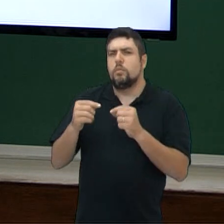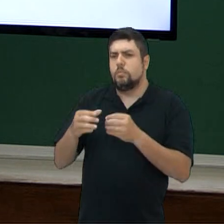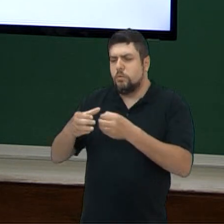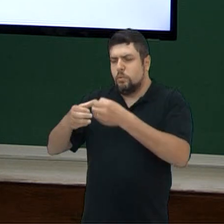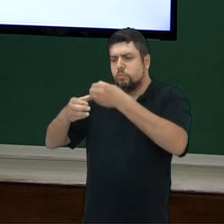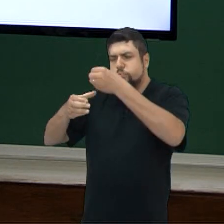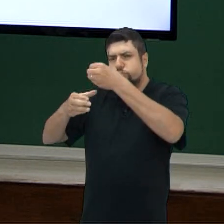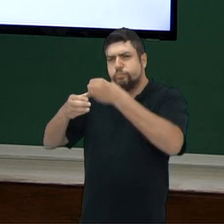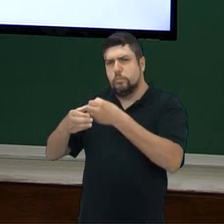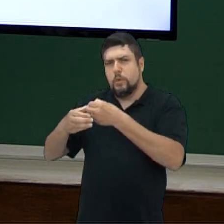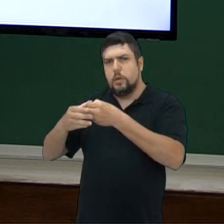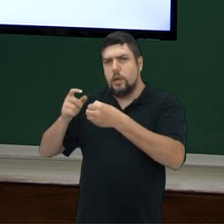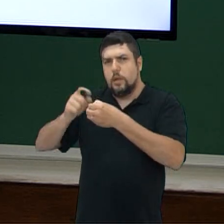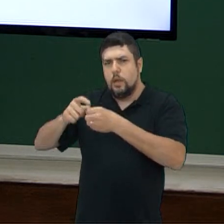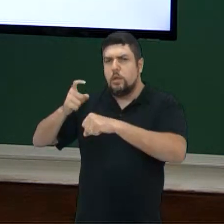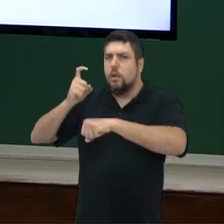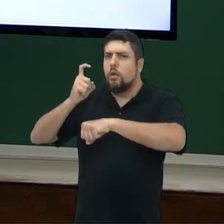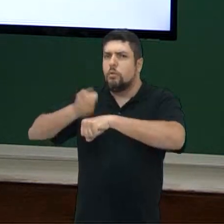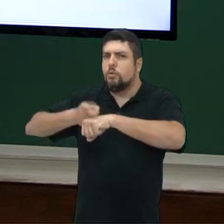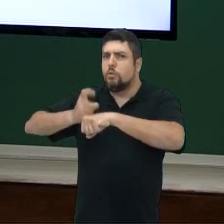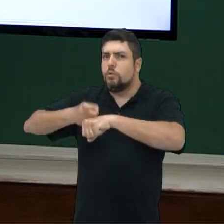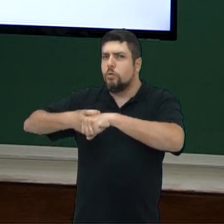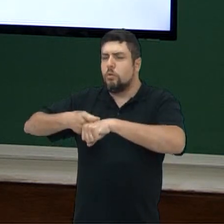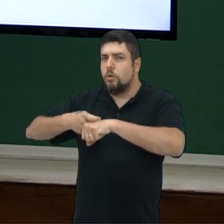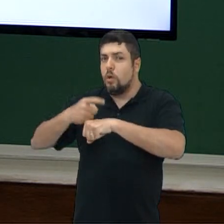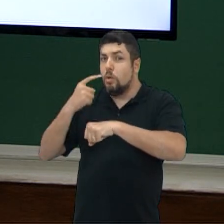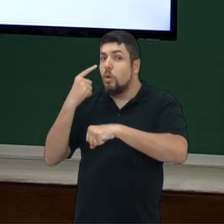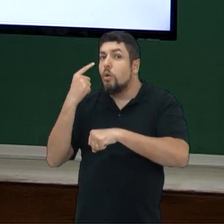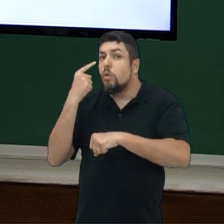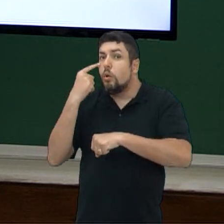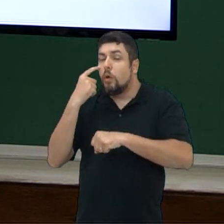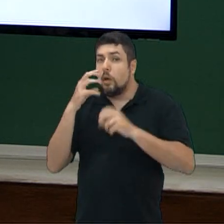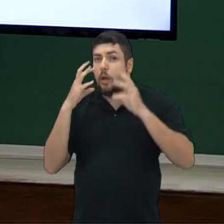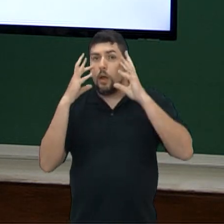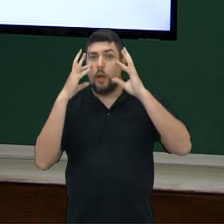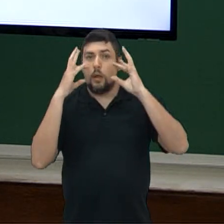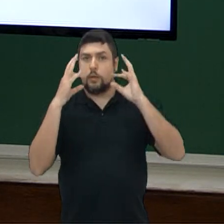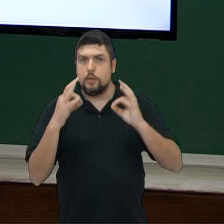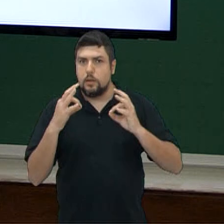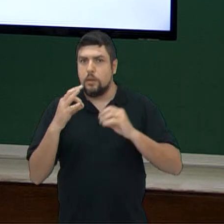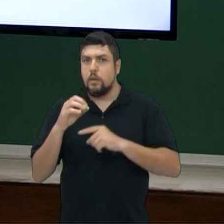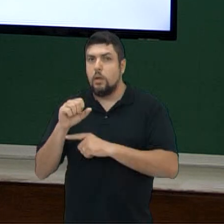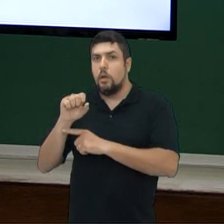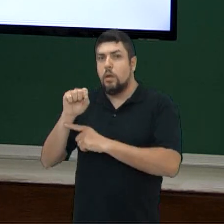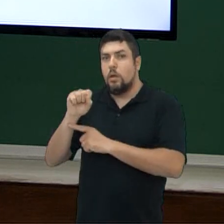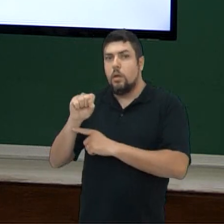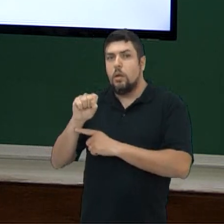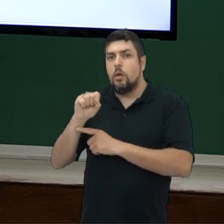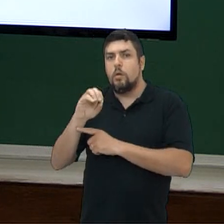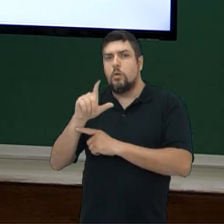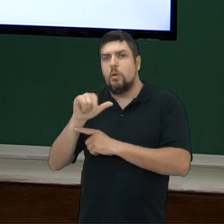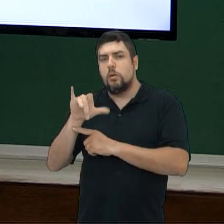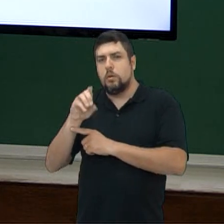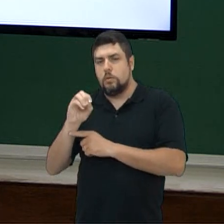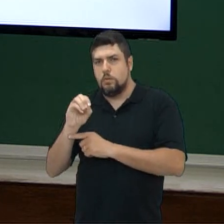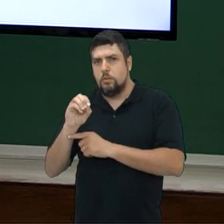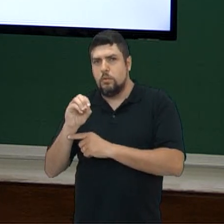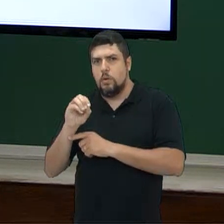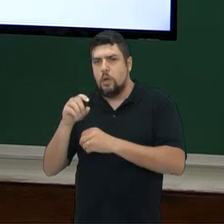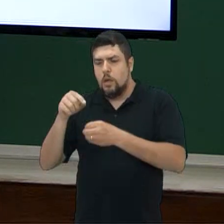sólido? Opa, atenção, né? Ele diz que ele é condutora